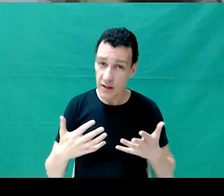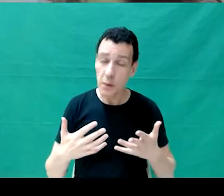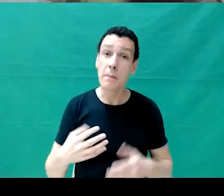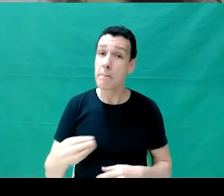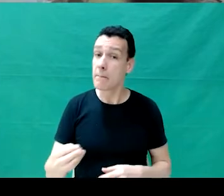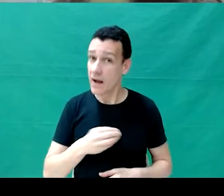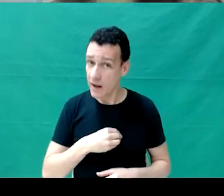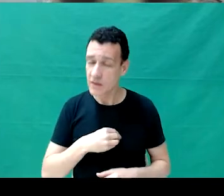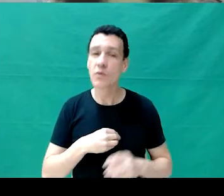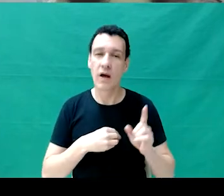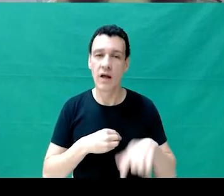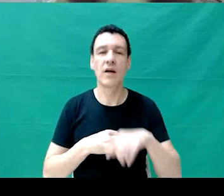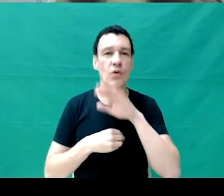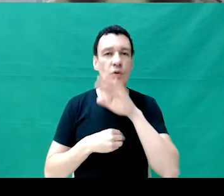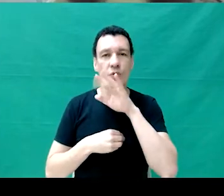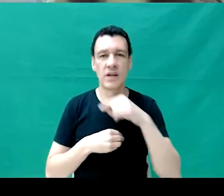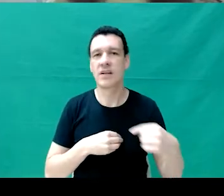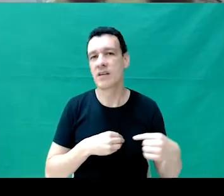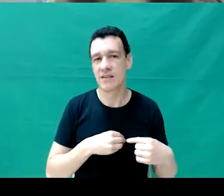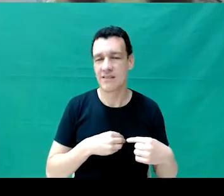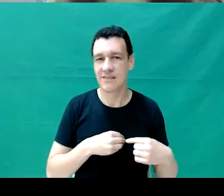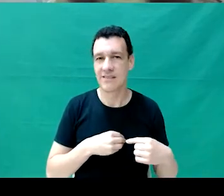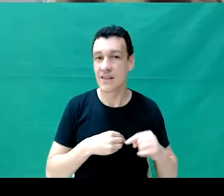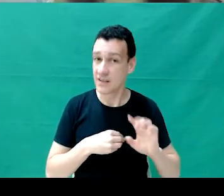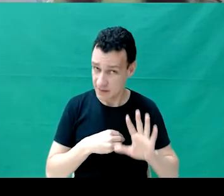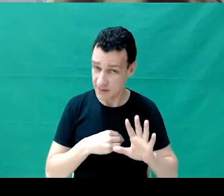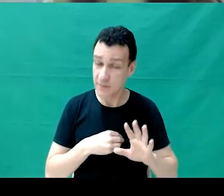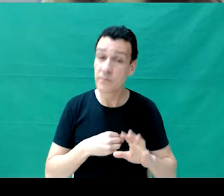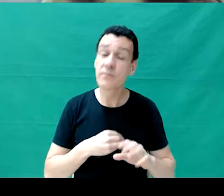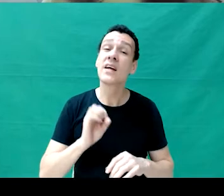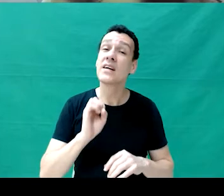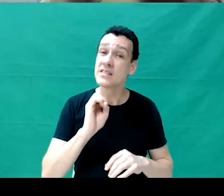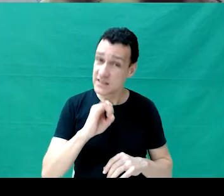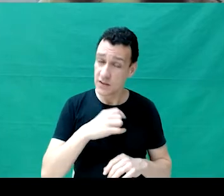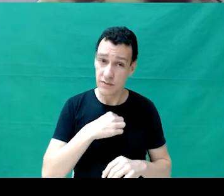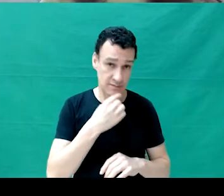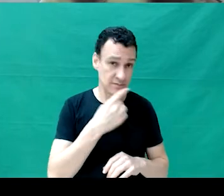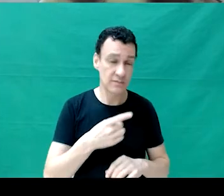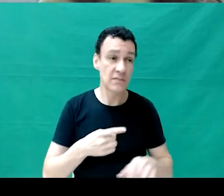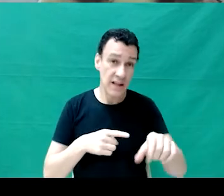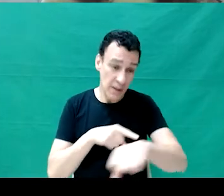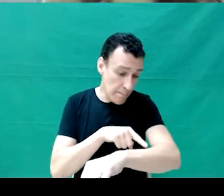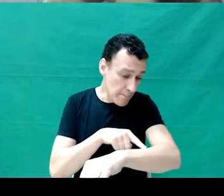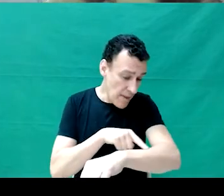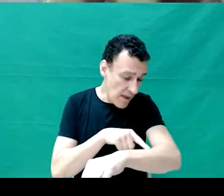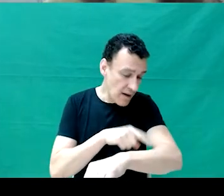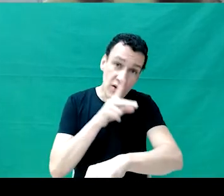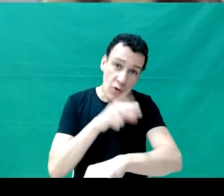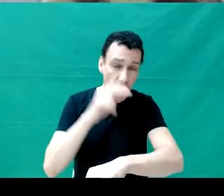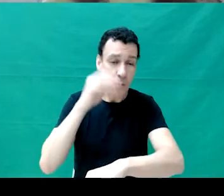ruim. E se você fala que a pessoa tem a pele da cor do pecado, não quer dizer que ela é ruim